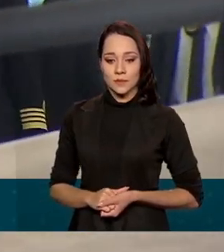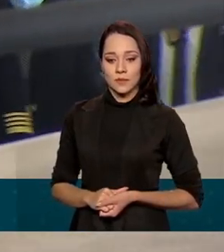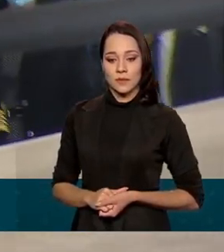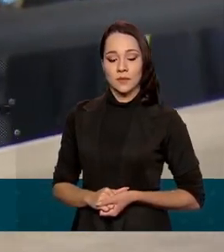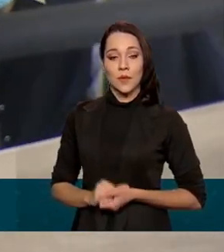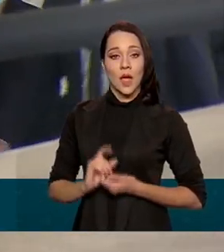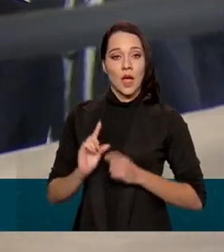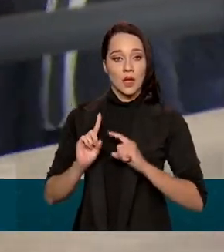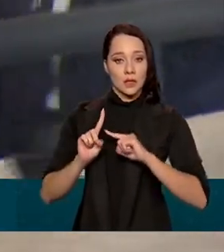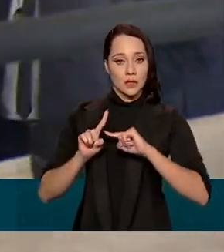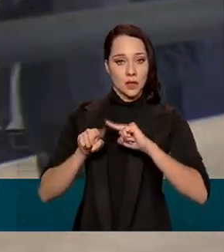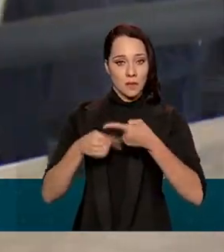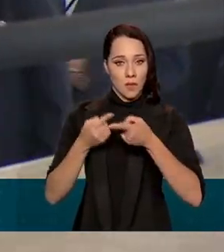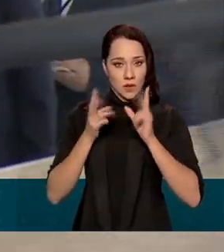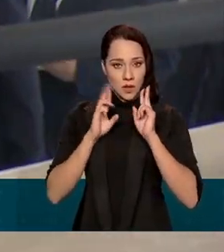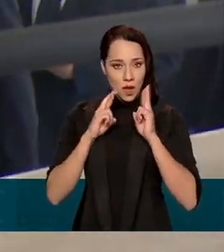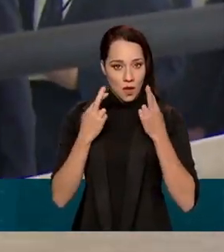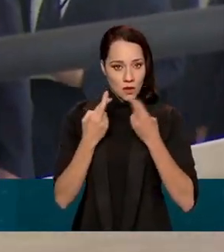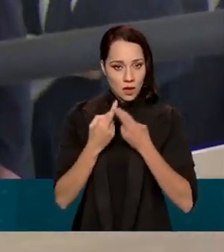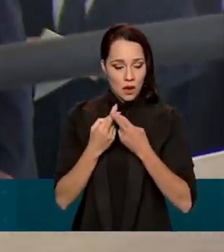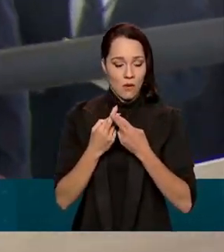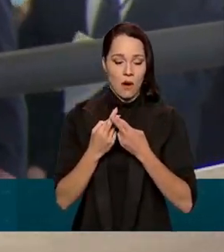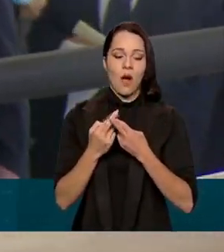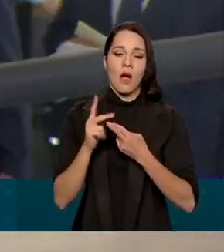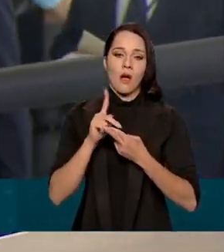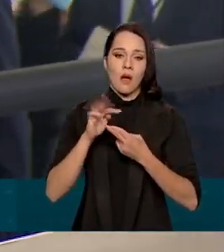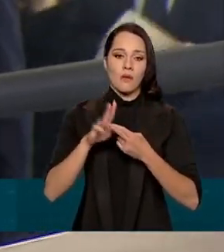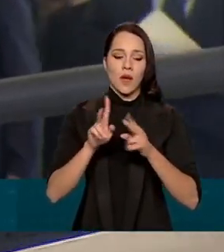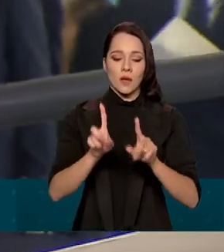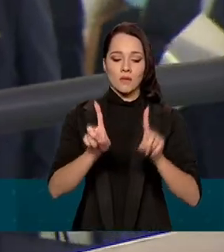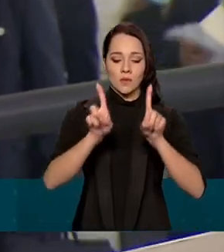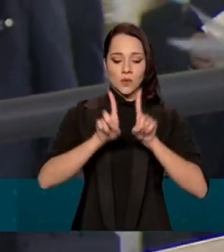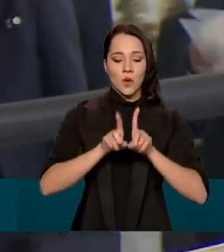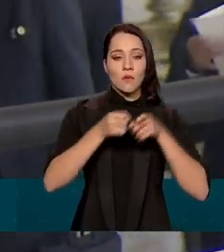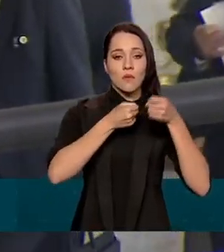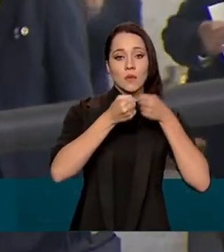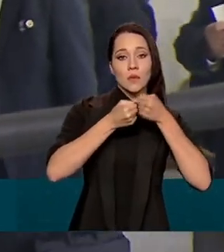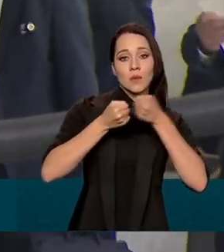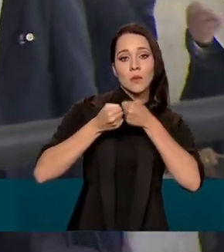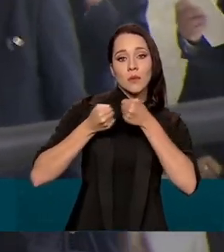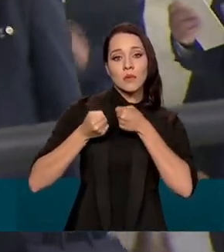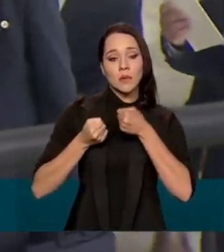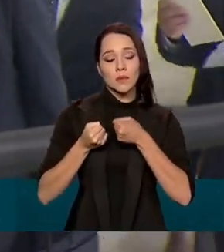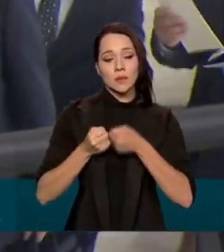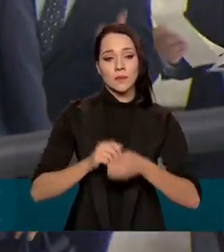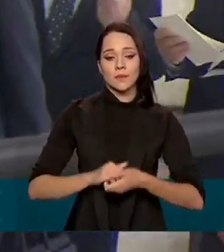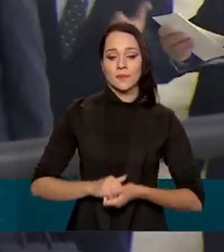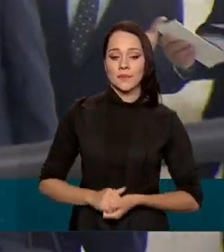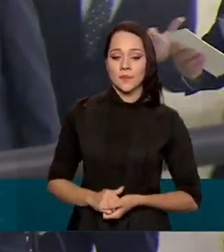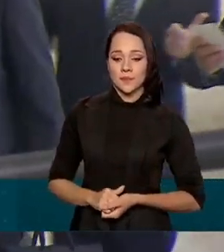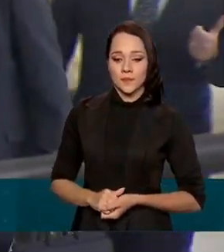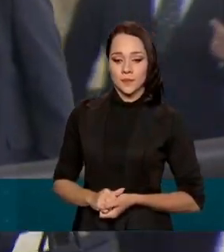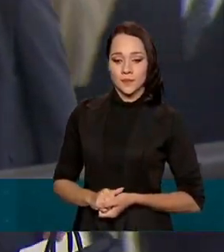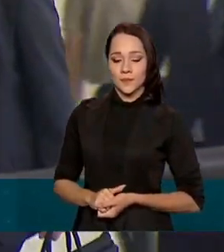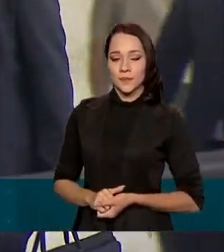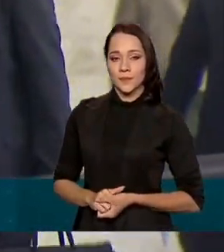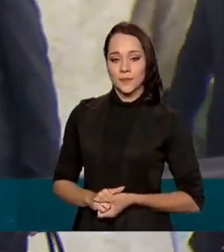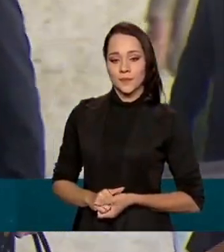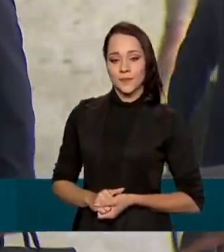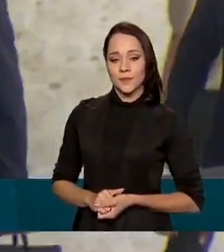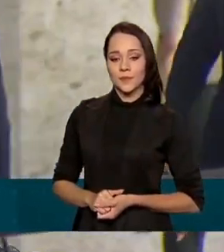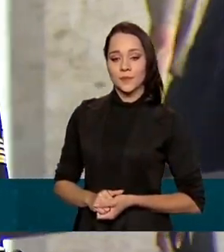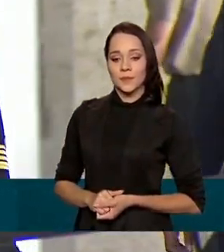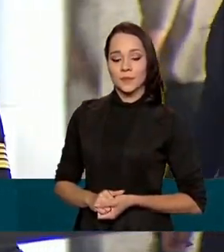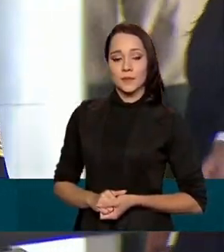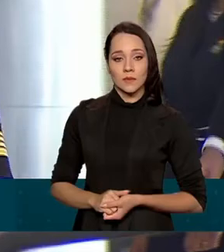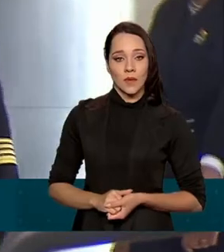E logo após essa reunião será feita a declaração à imprensa dos dois presidentes.